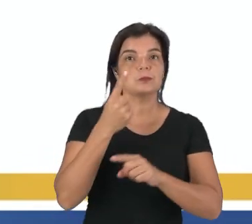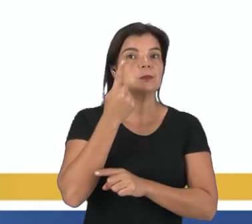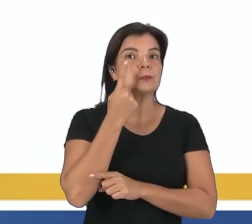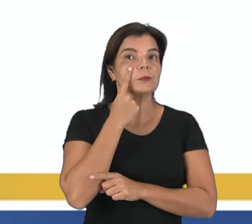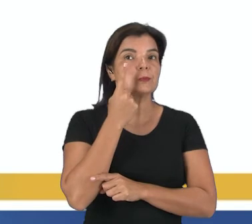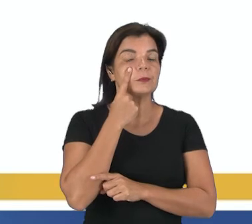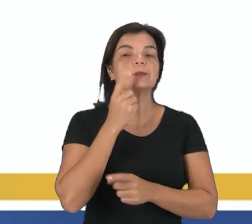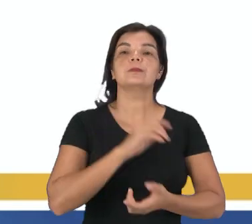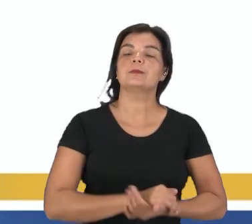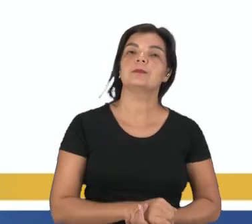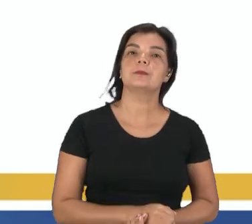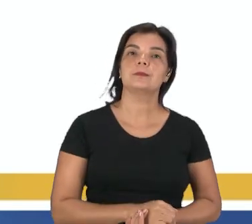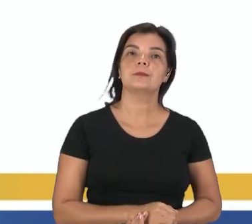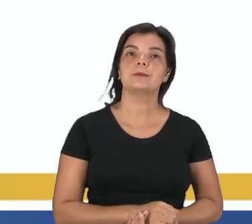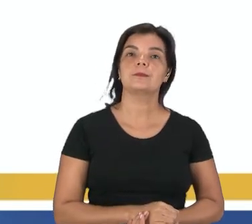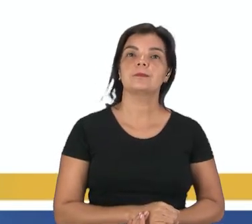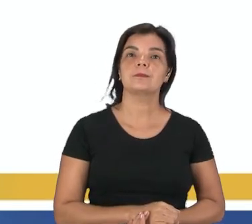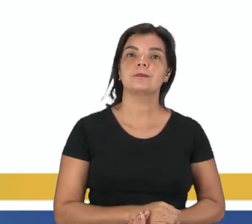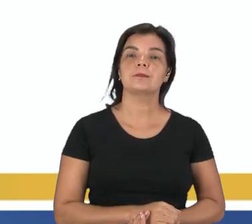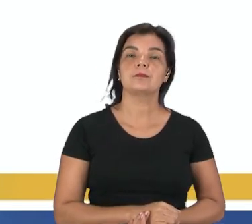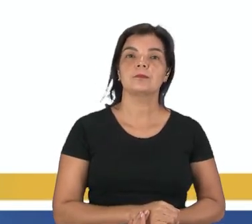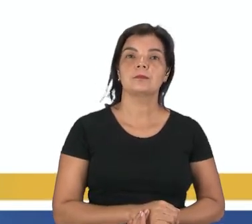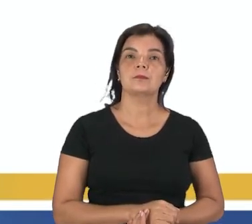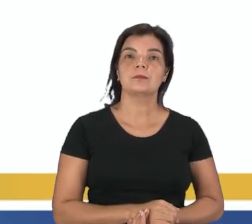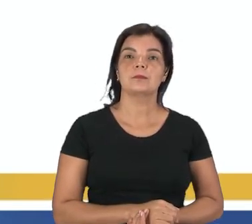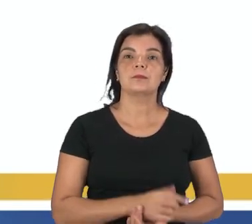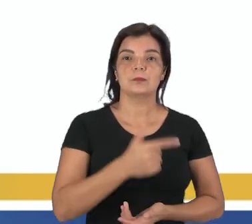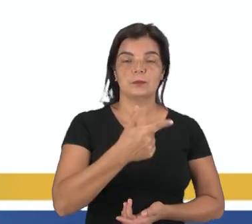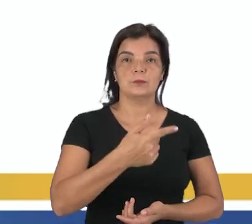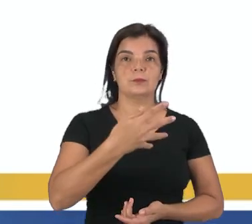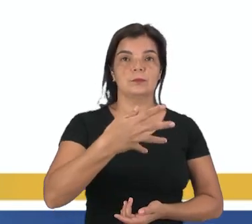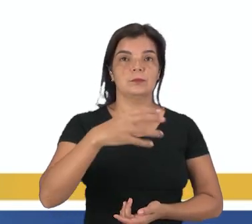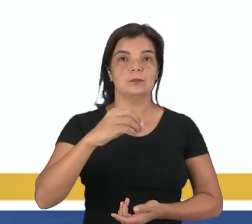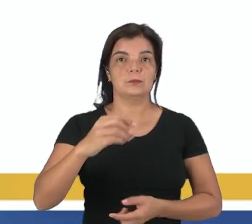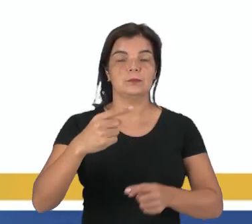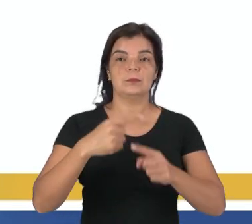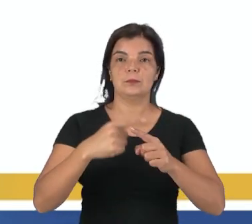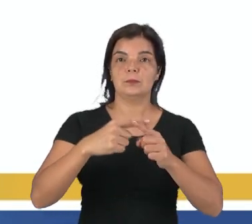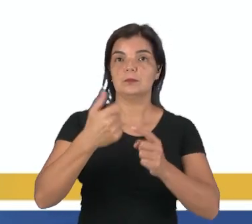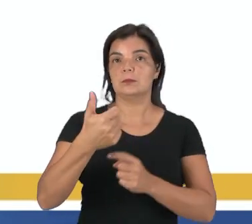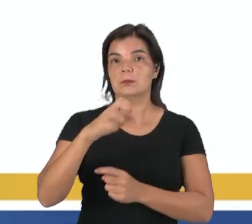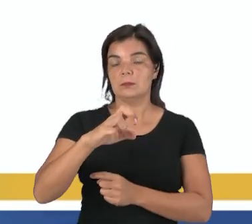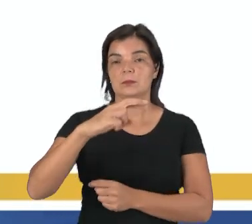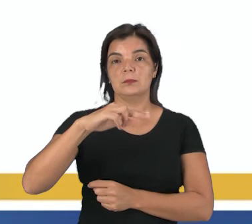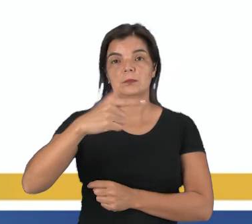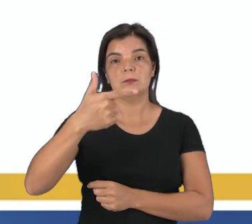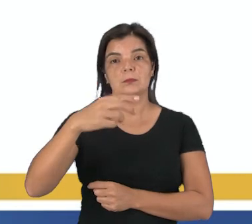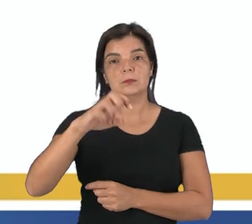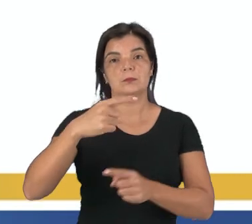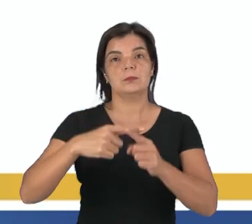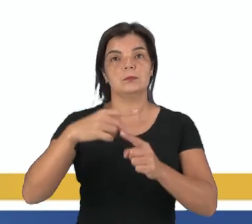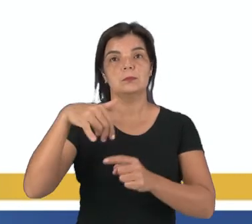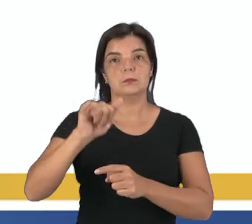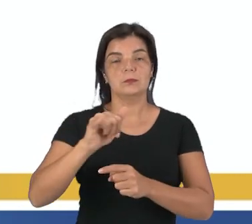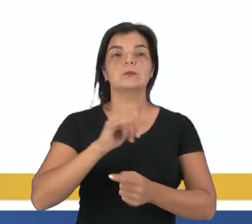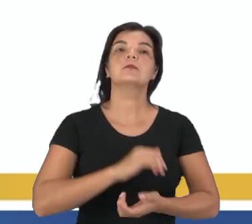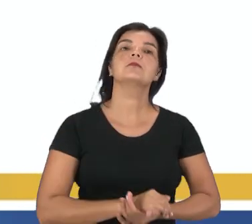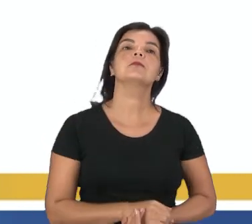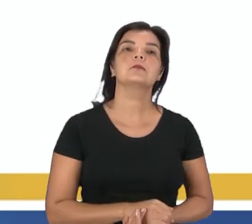observem, e aí eu vou ter 2.400 vezes 15 igual a 25 vezes